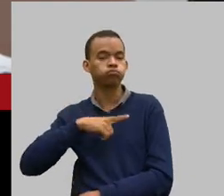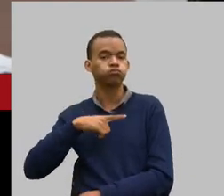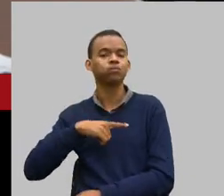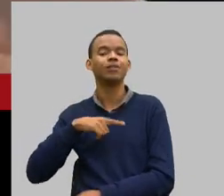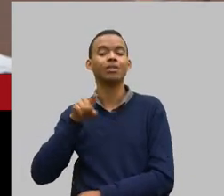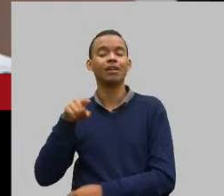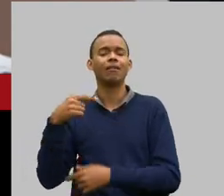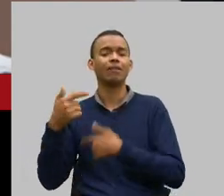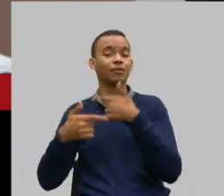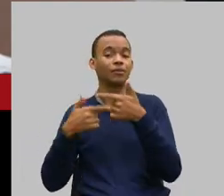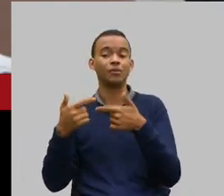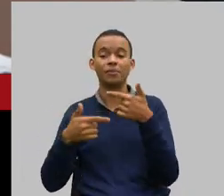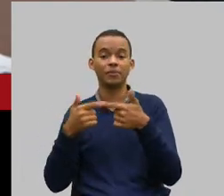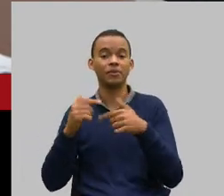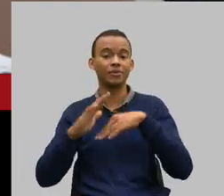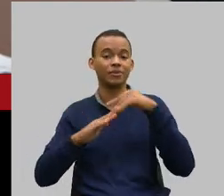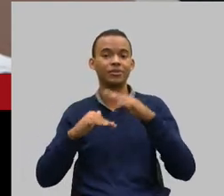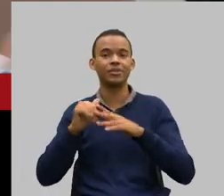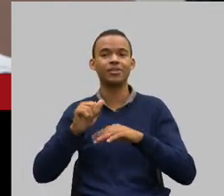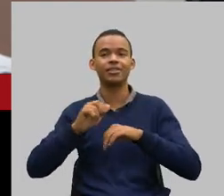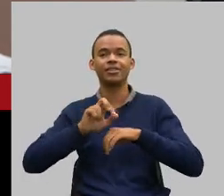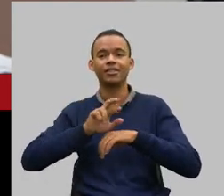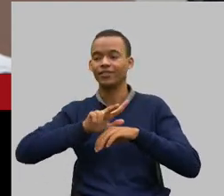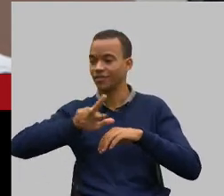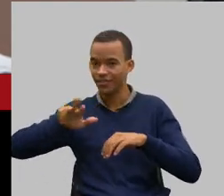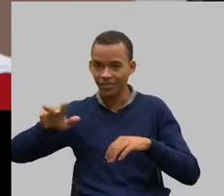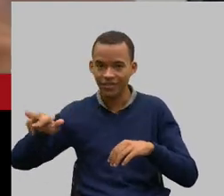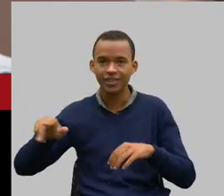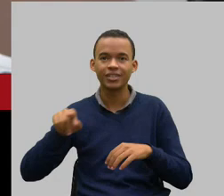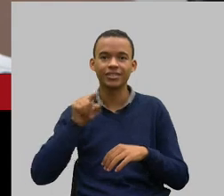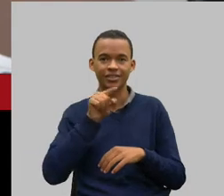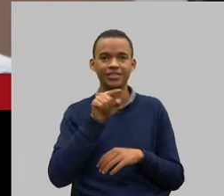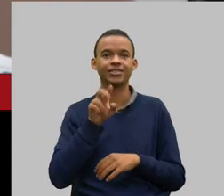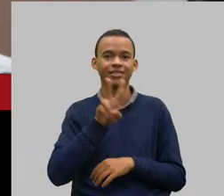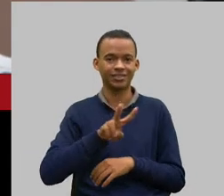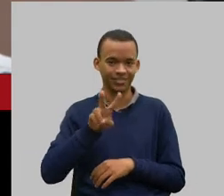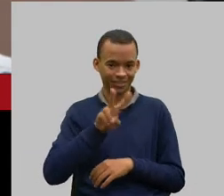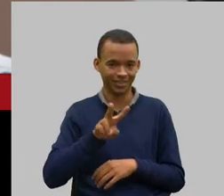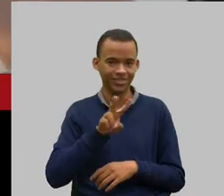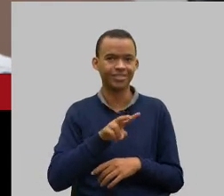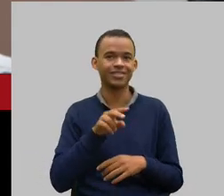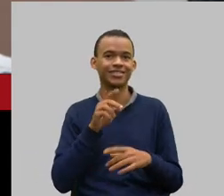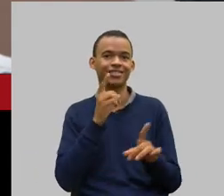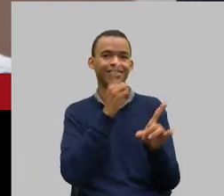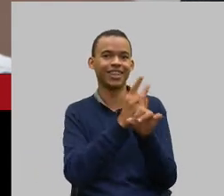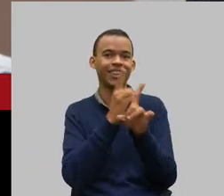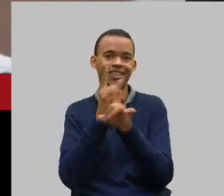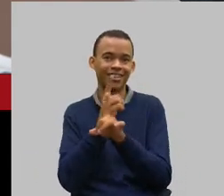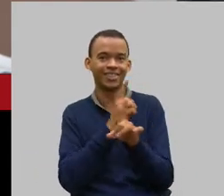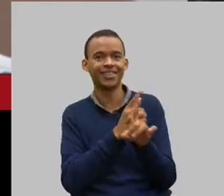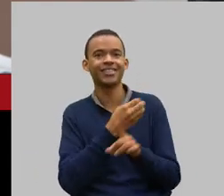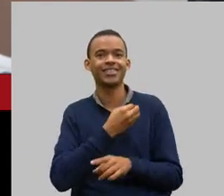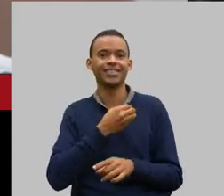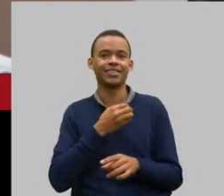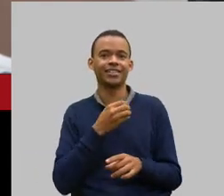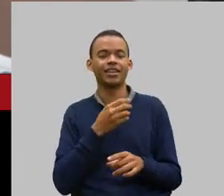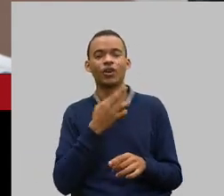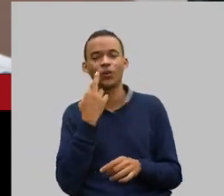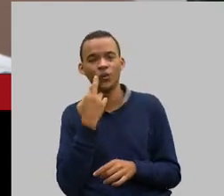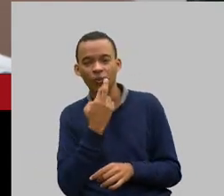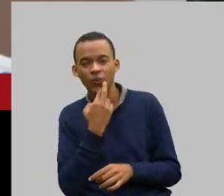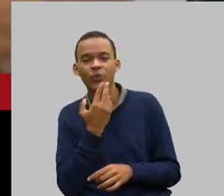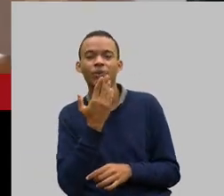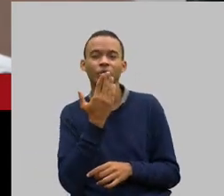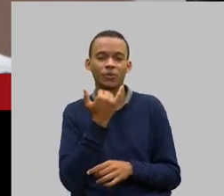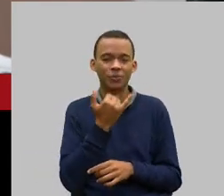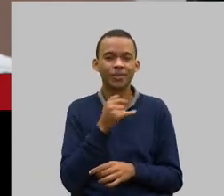aí te receber sempre já é um cidadão aí acido de Vespasiano Eu Sempre encontro ele almoçando lá na minha região passando por